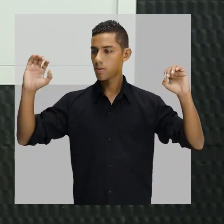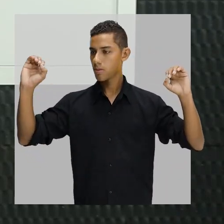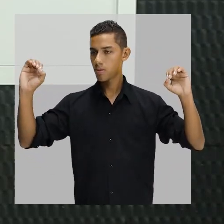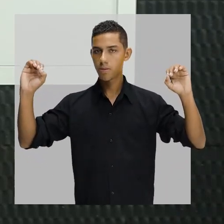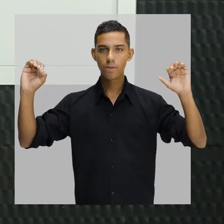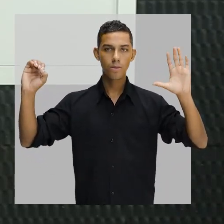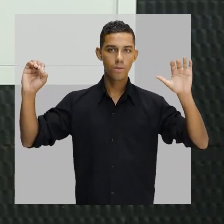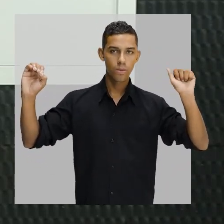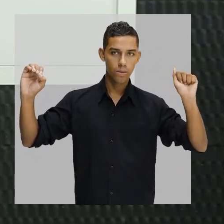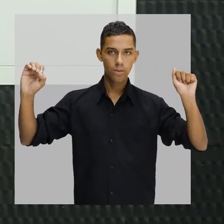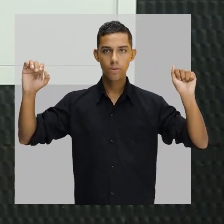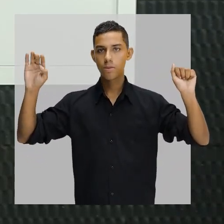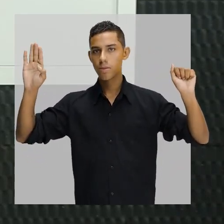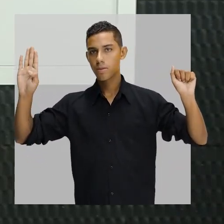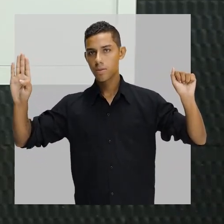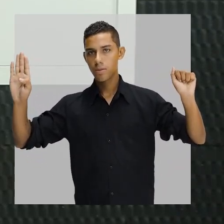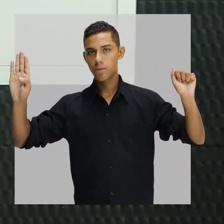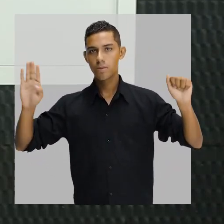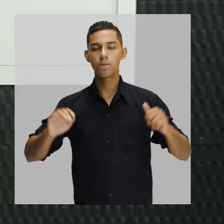ok?